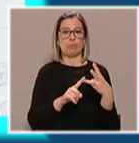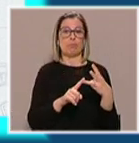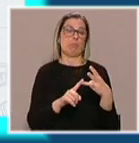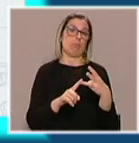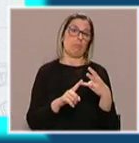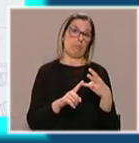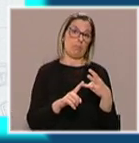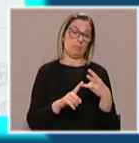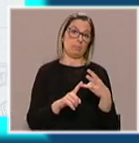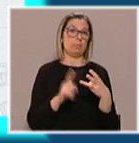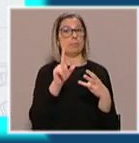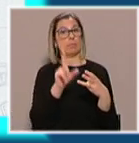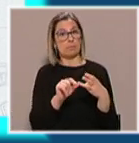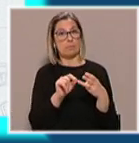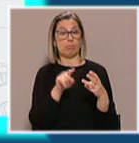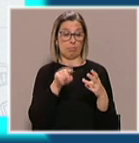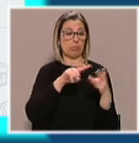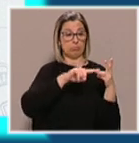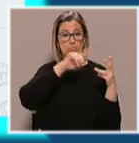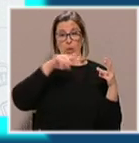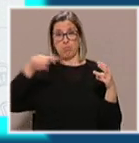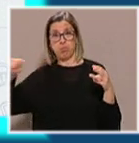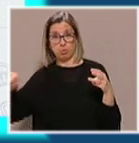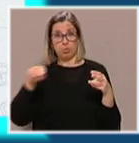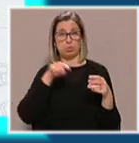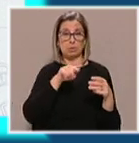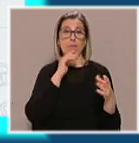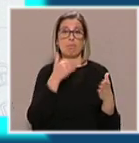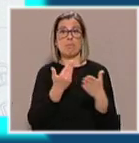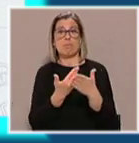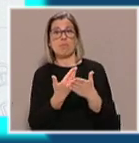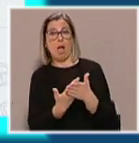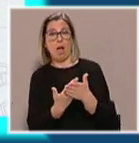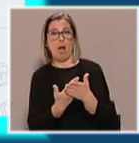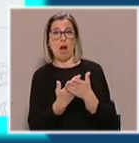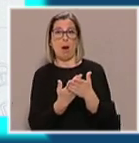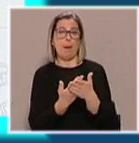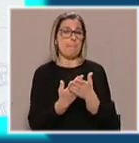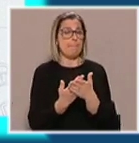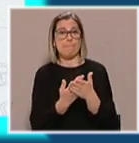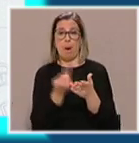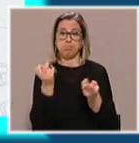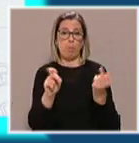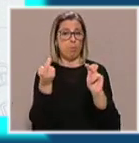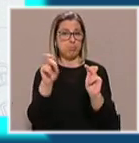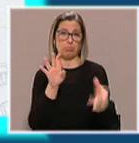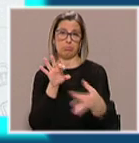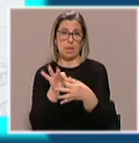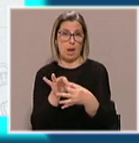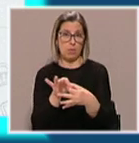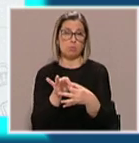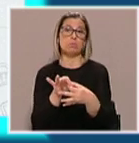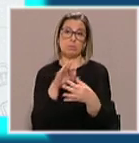Como a transmissão do impulso nervoso é afetada por determinados mecanismos,